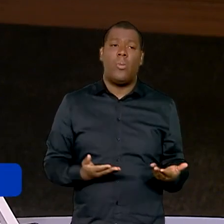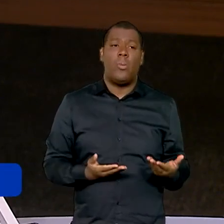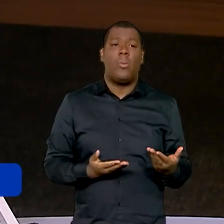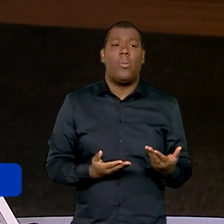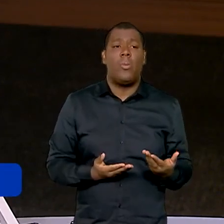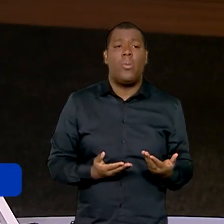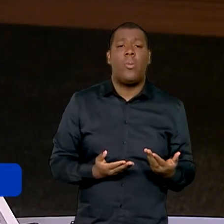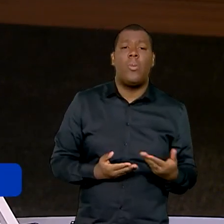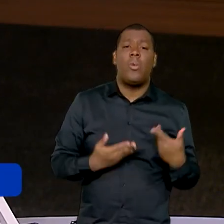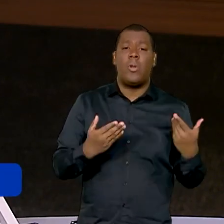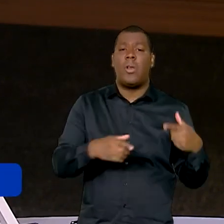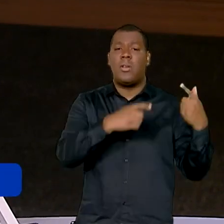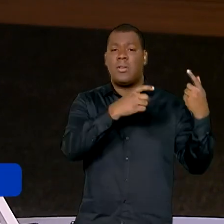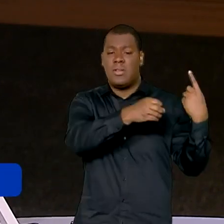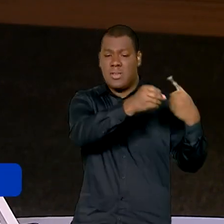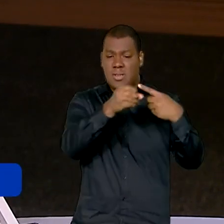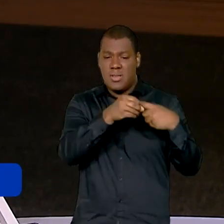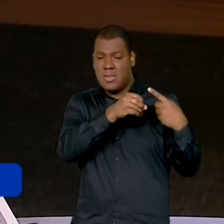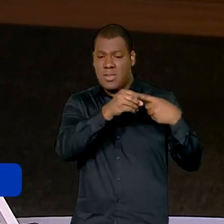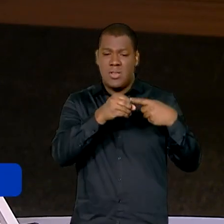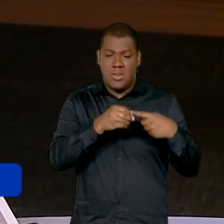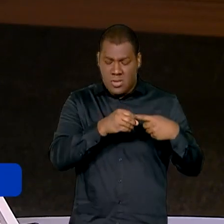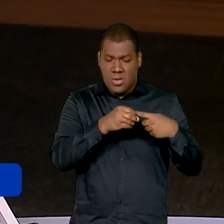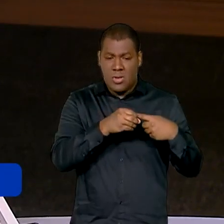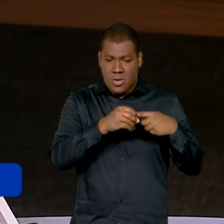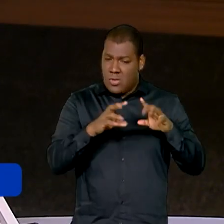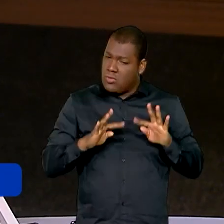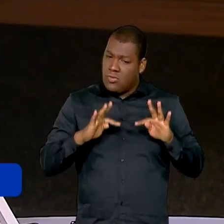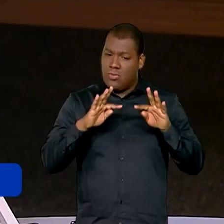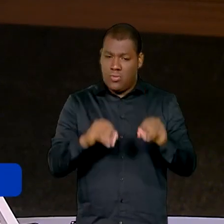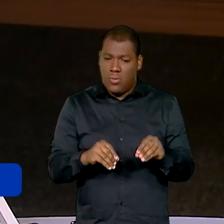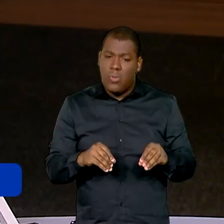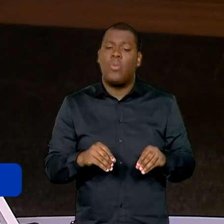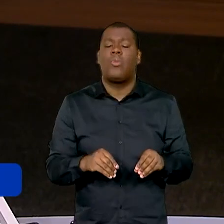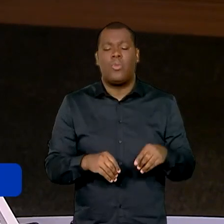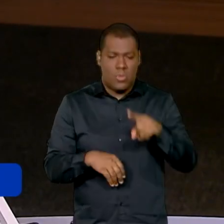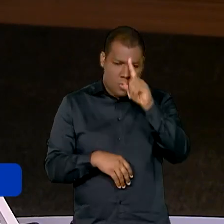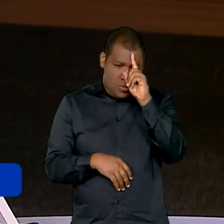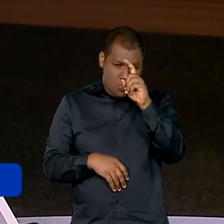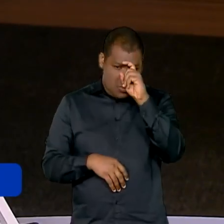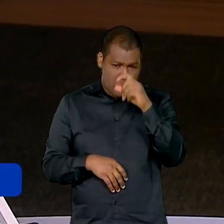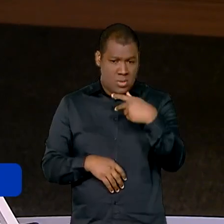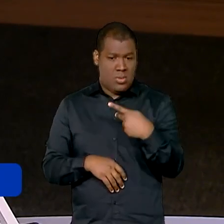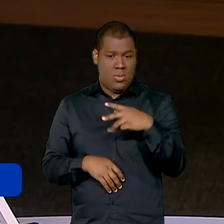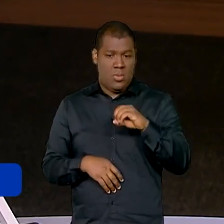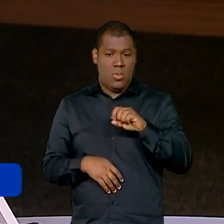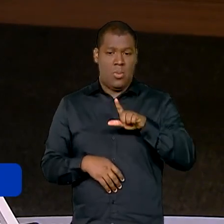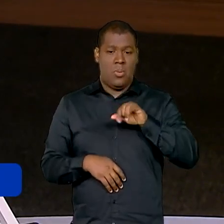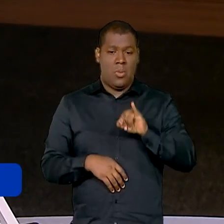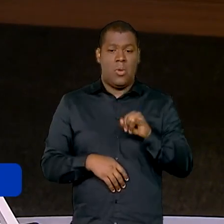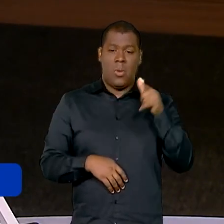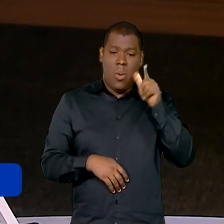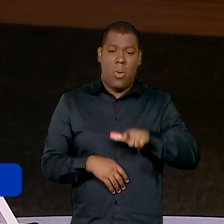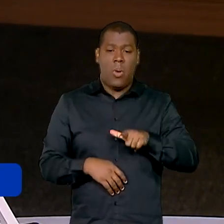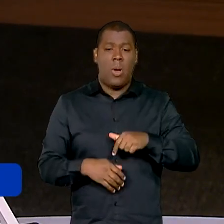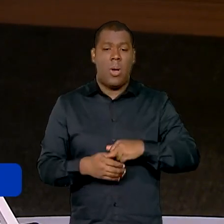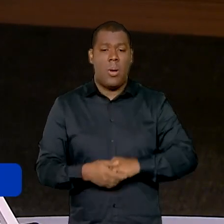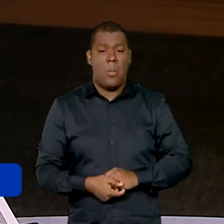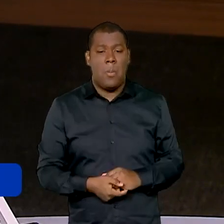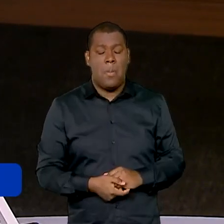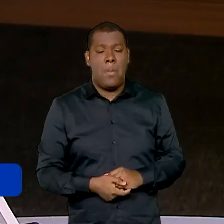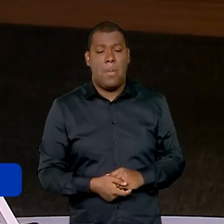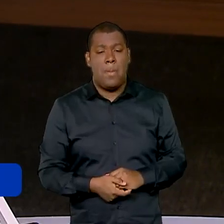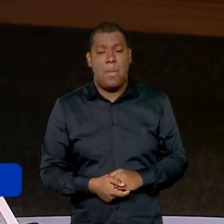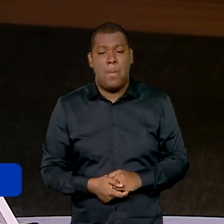da federação tivessem participação naquele item que estava sendo selecionado. E eu diria um outro indicador